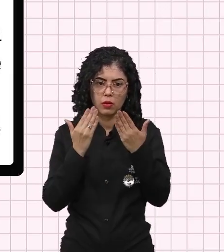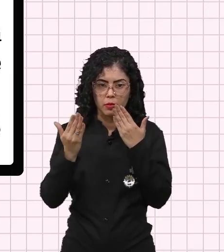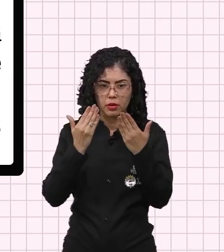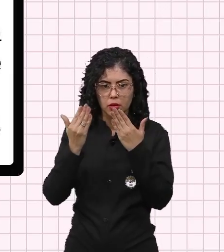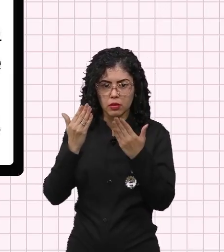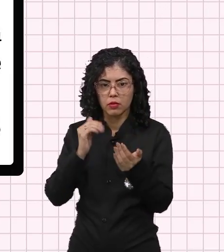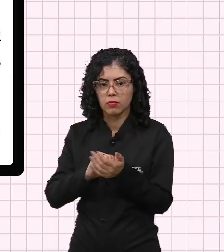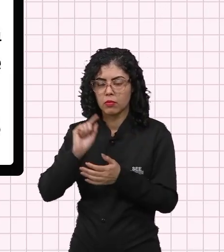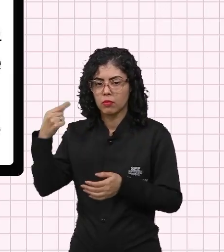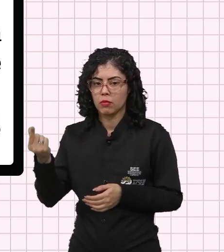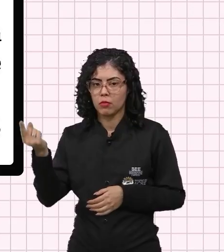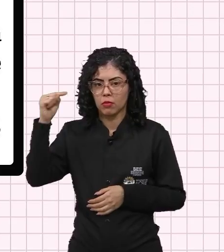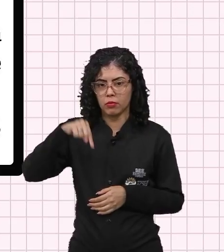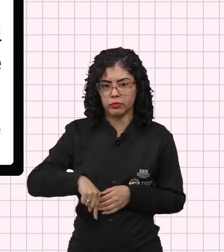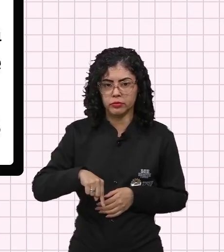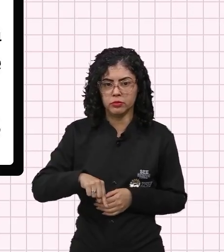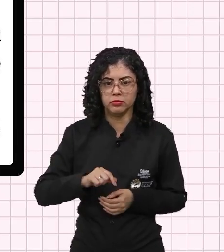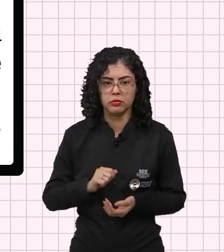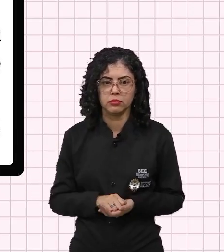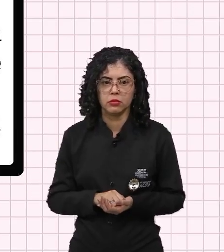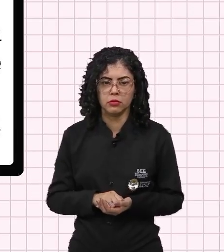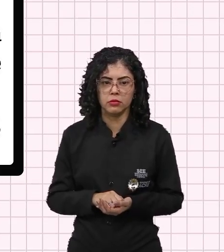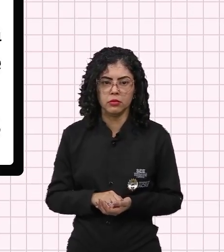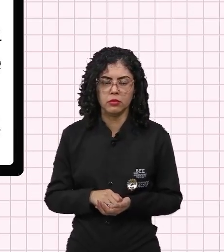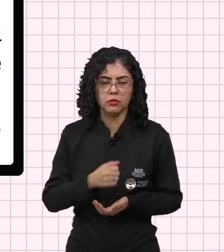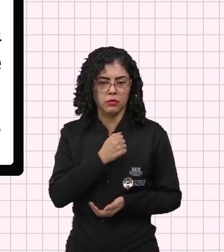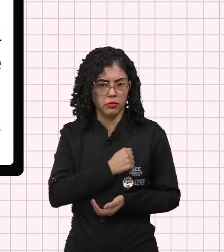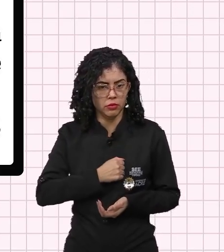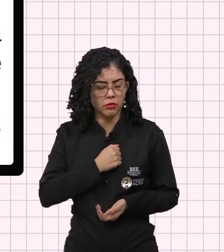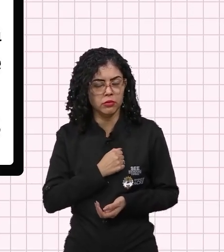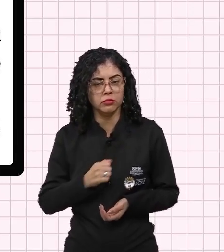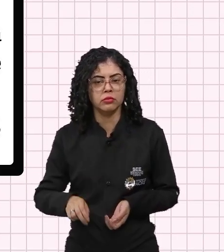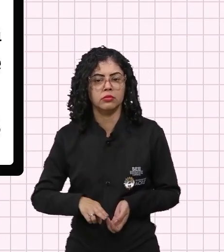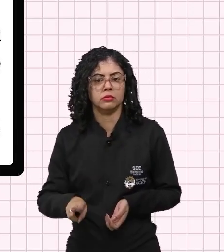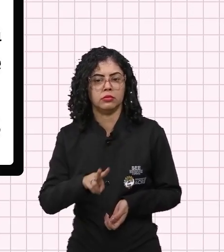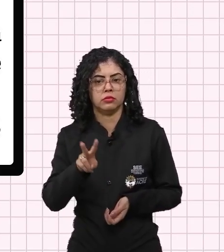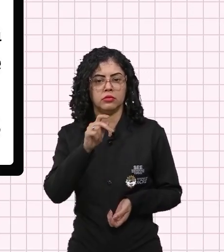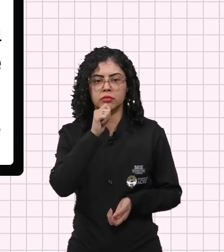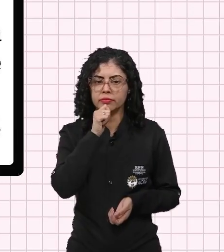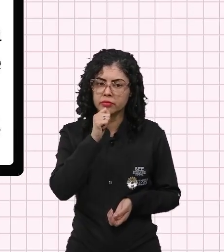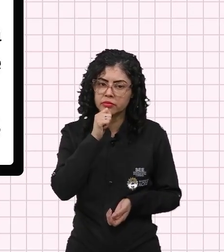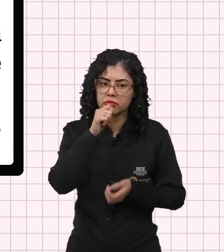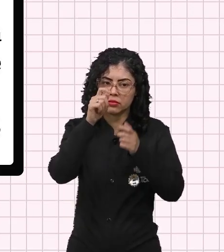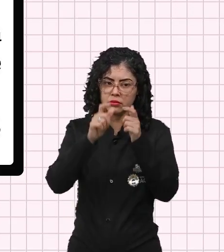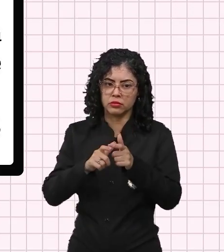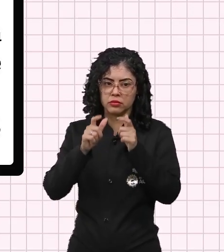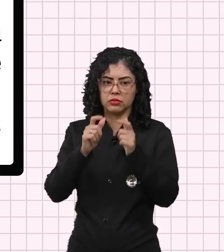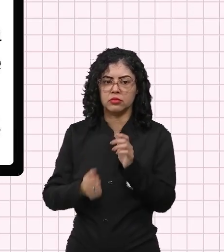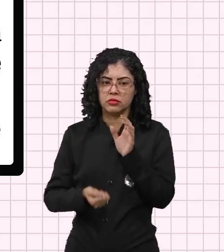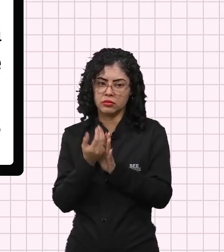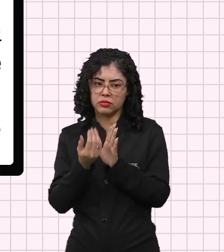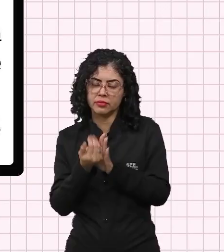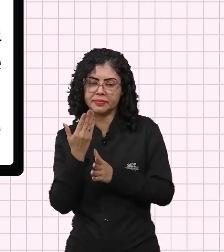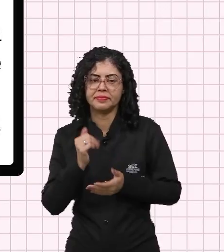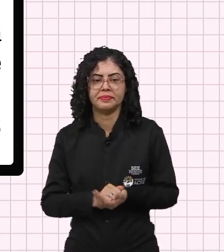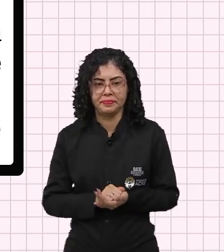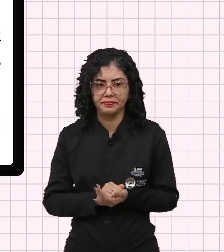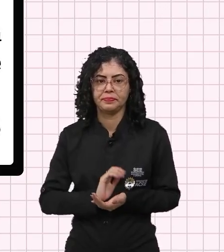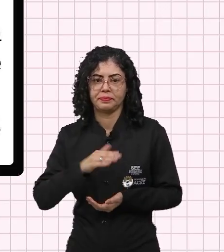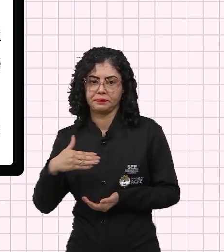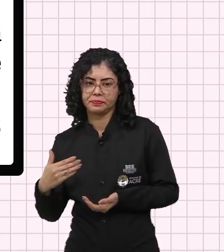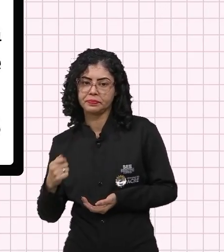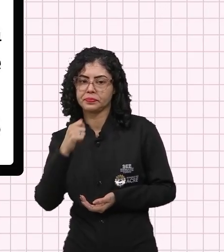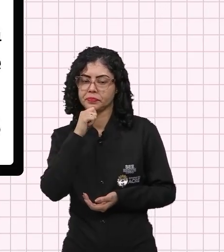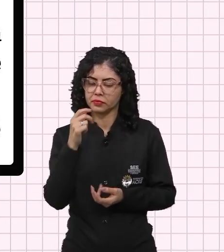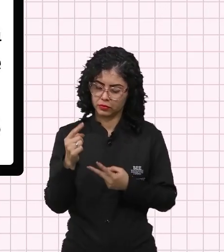comparação entre lá e aqui, que vai revelar a saudade e valorização do lugar de origem. Quando o autor